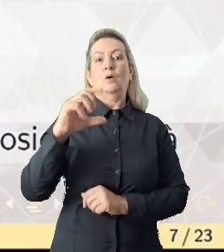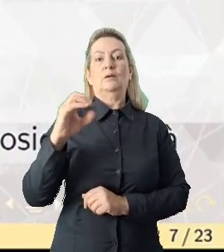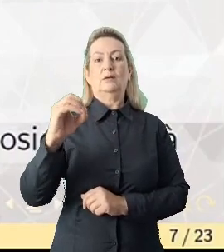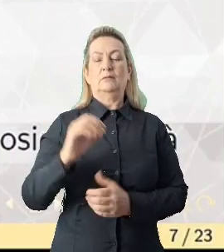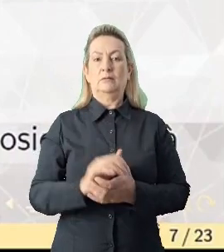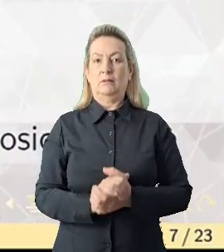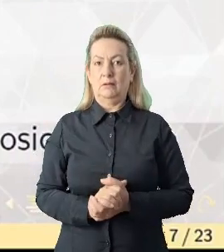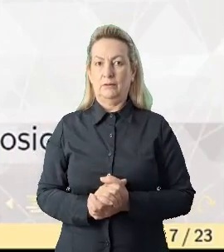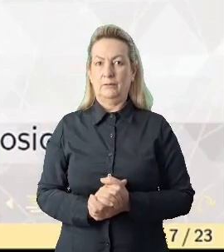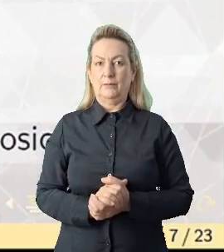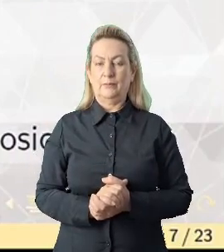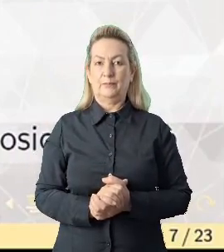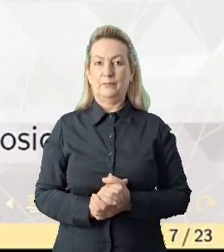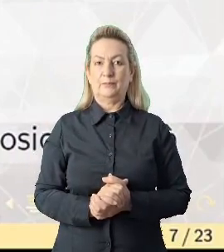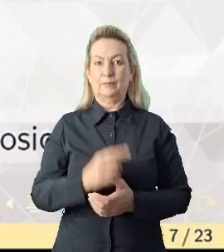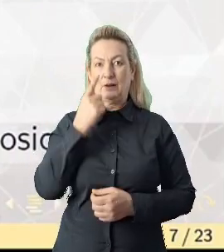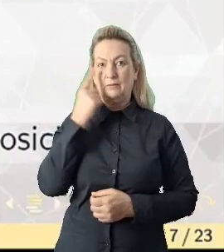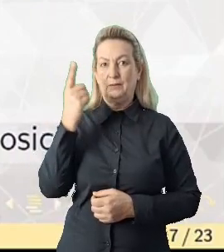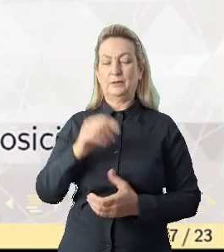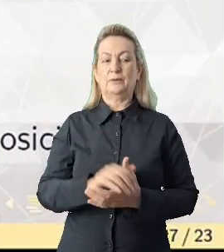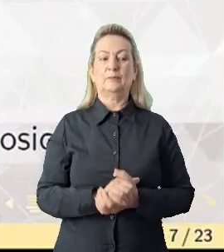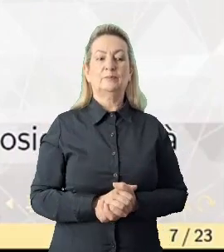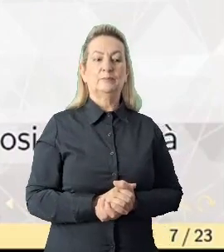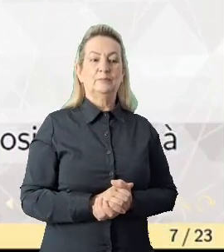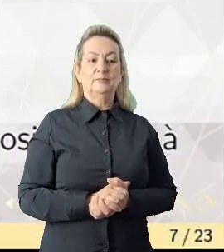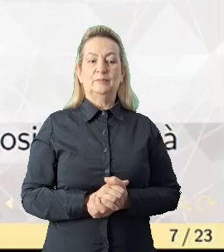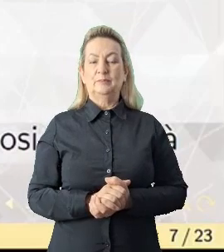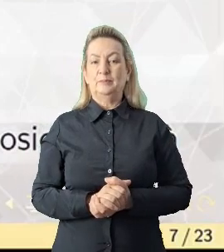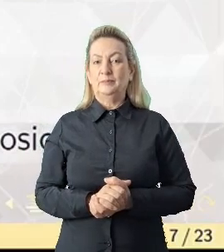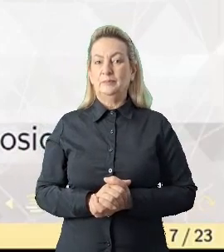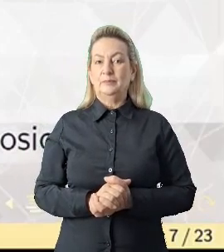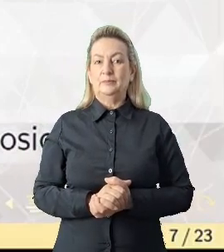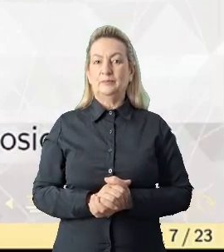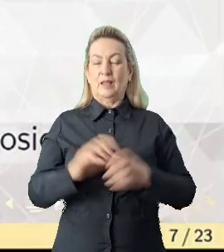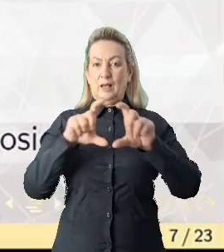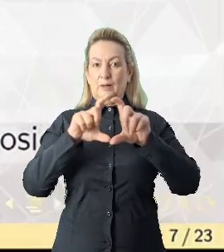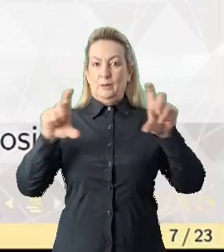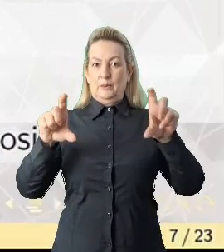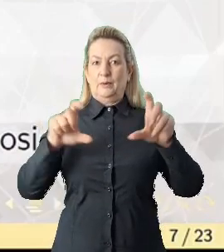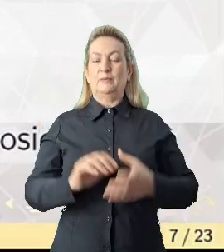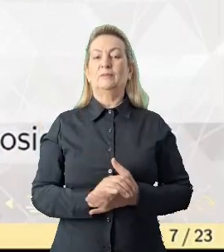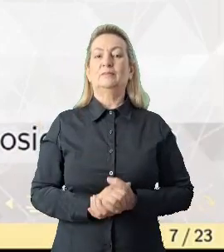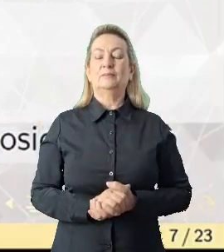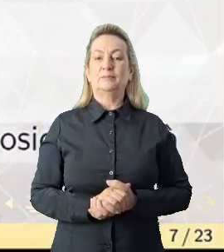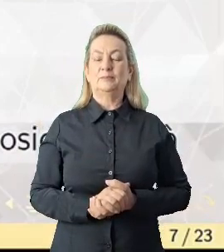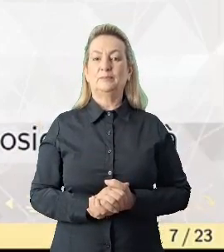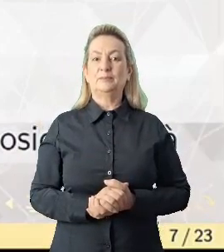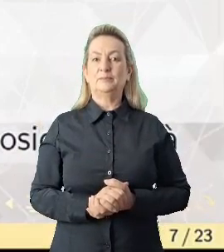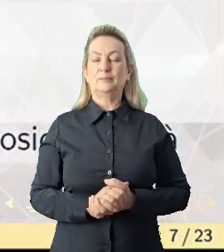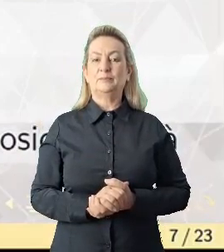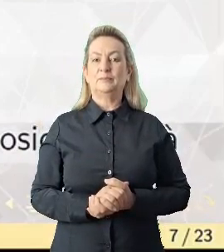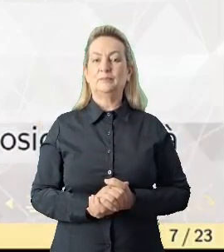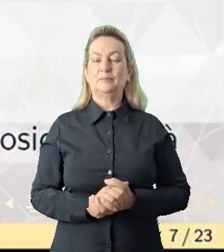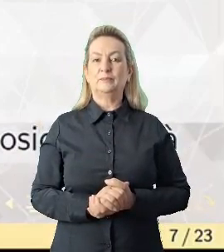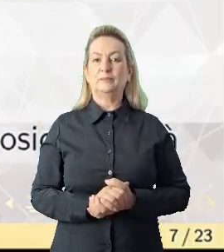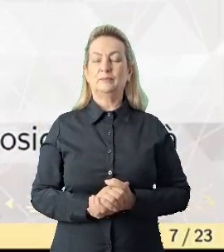a S1 é maior do que zero. Fazendo este cálculo para a simetria 1, x médio, menos